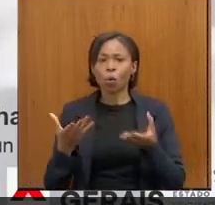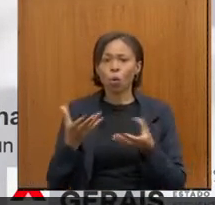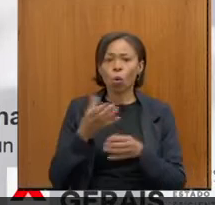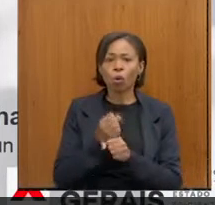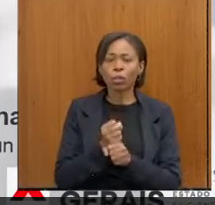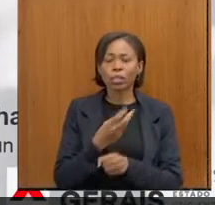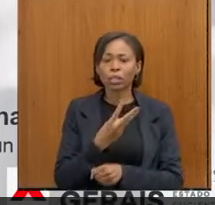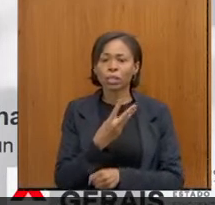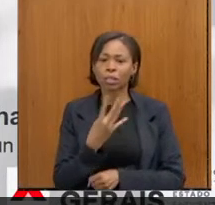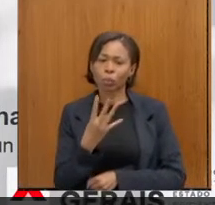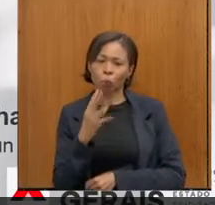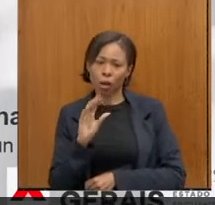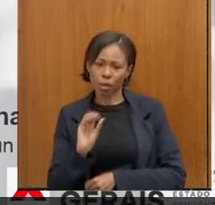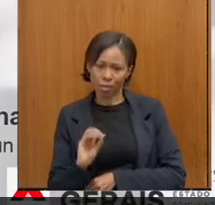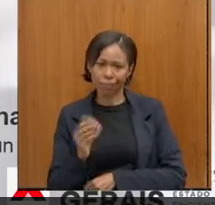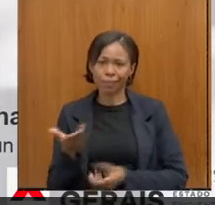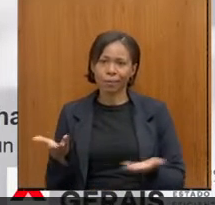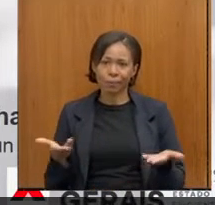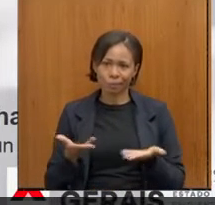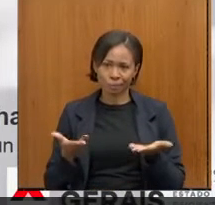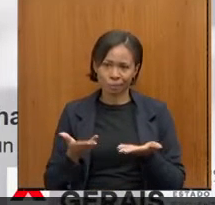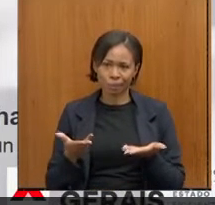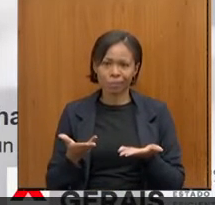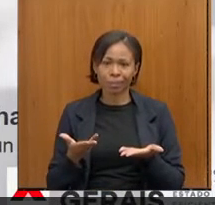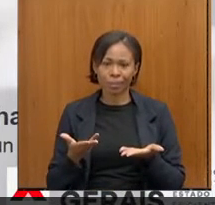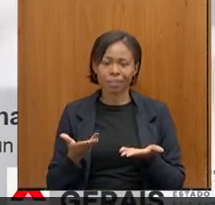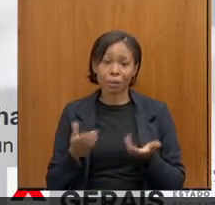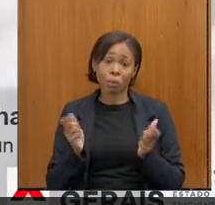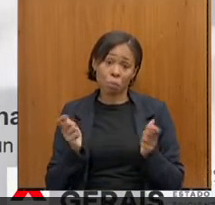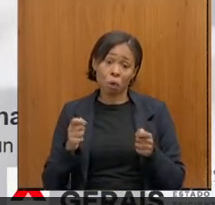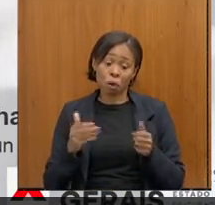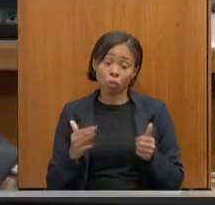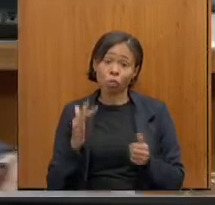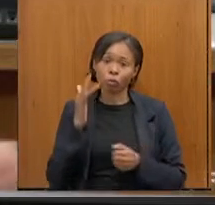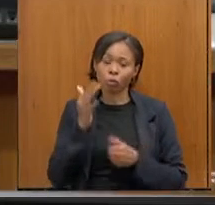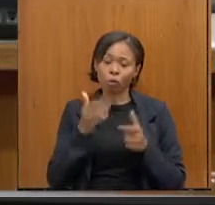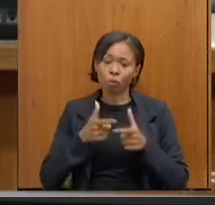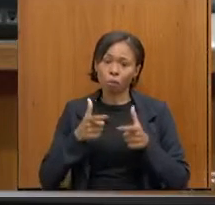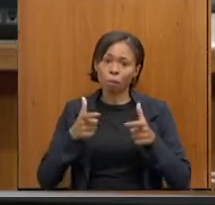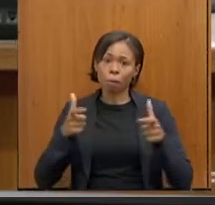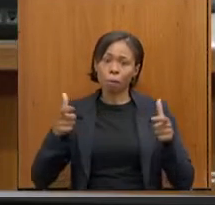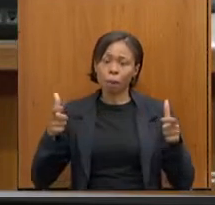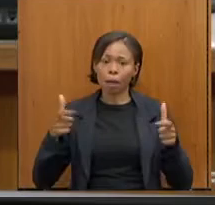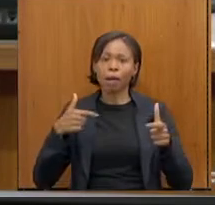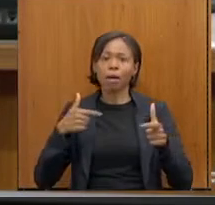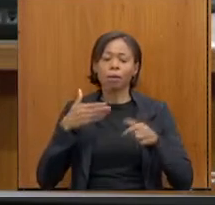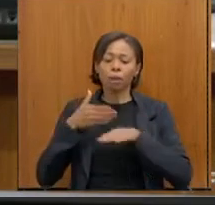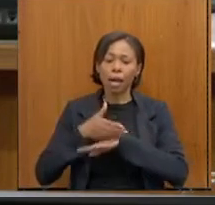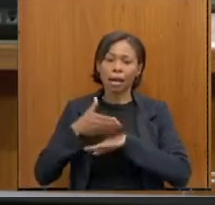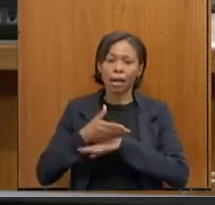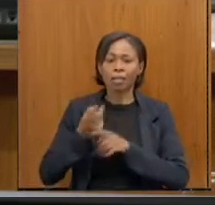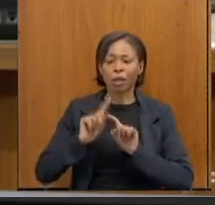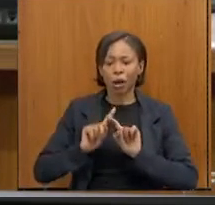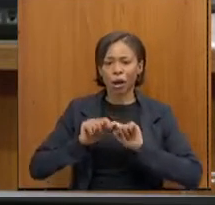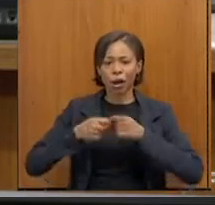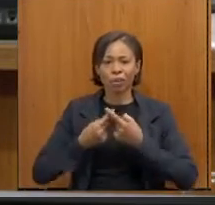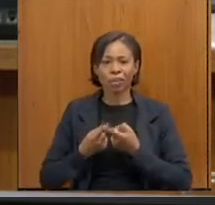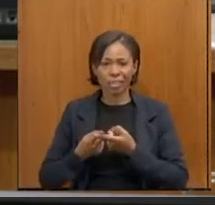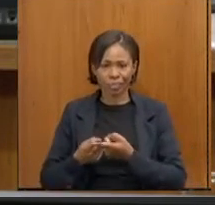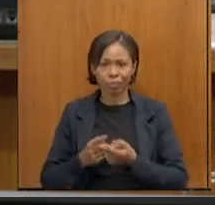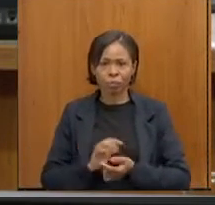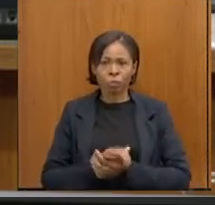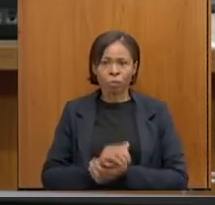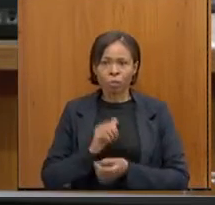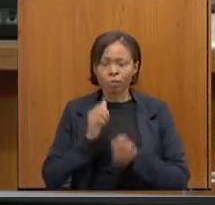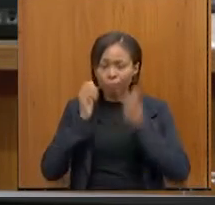340 possam fazer é ampliar aí o seu processo de acesso ao crédito na COPASA